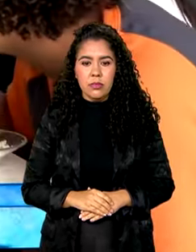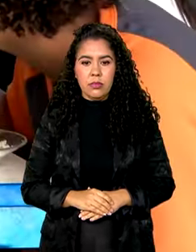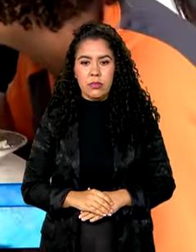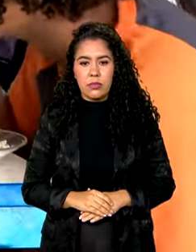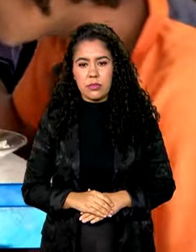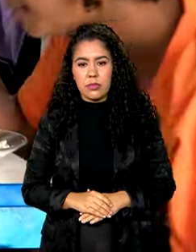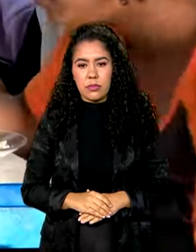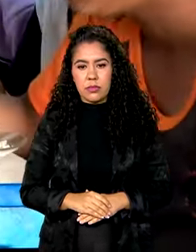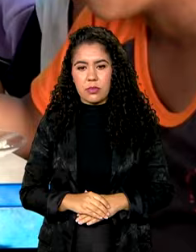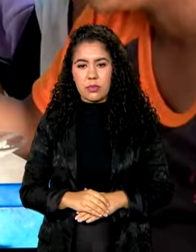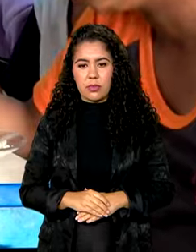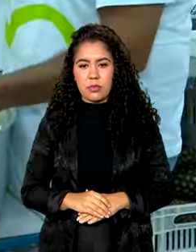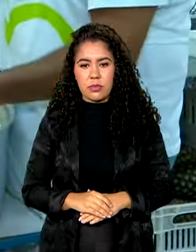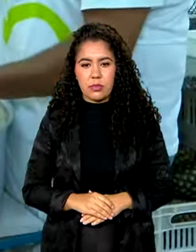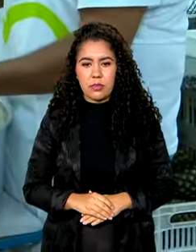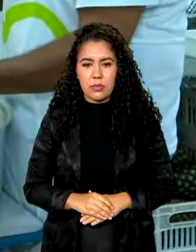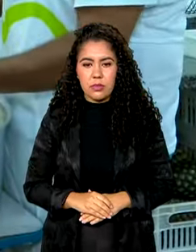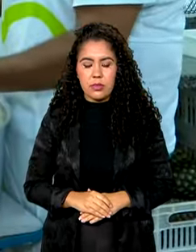Música